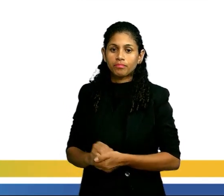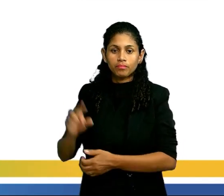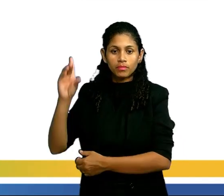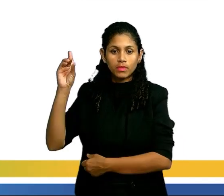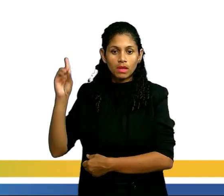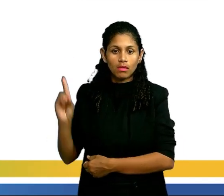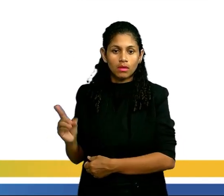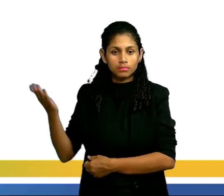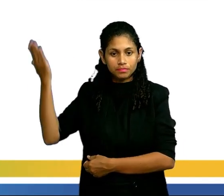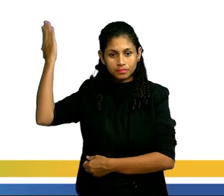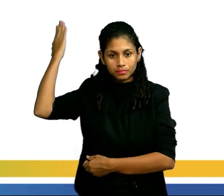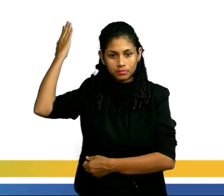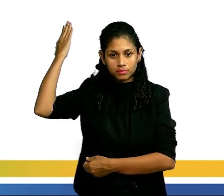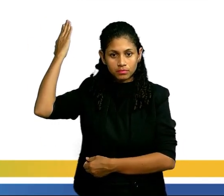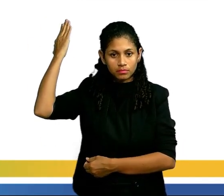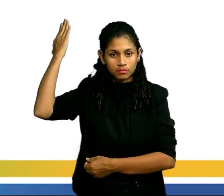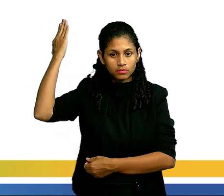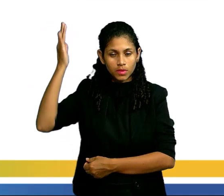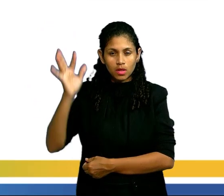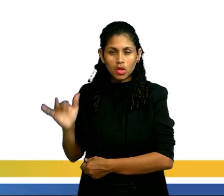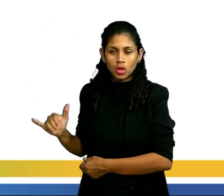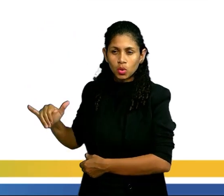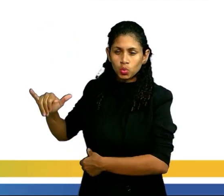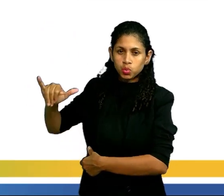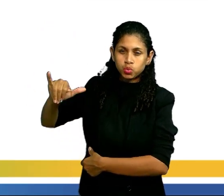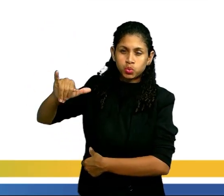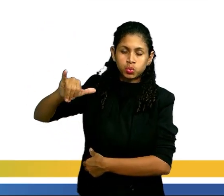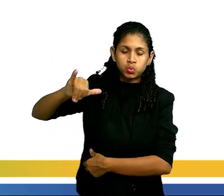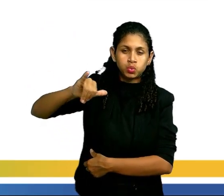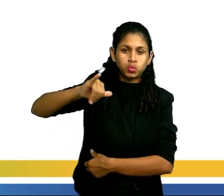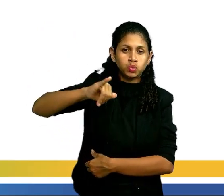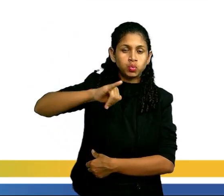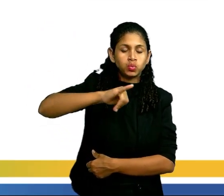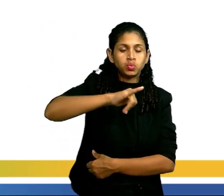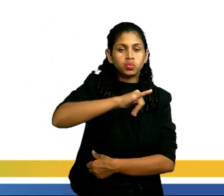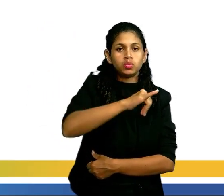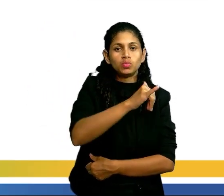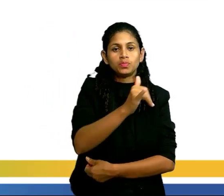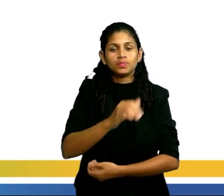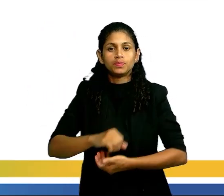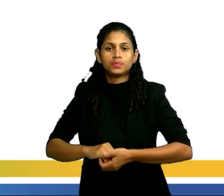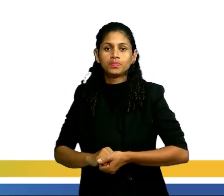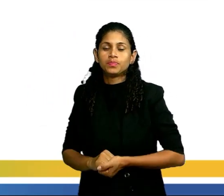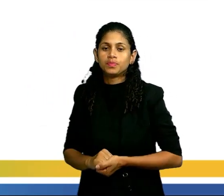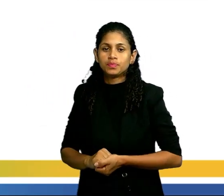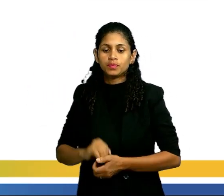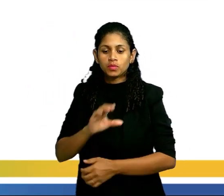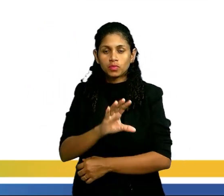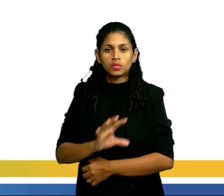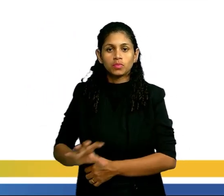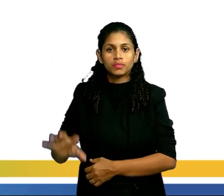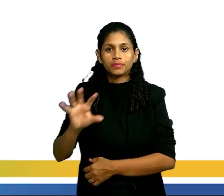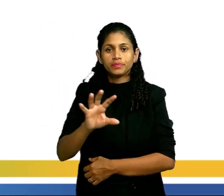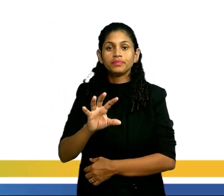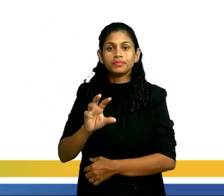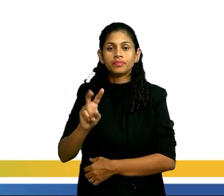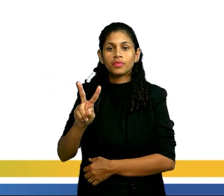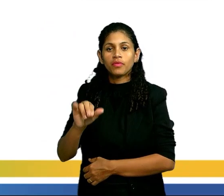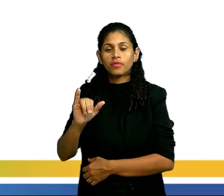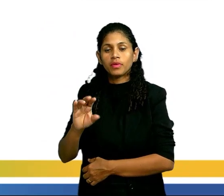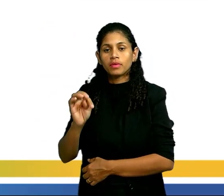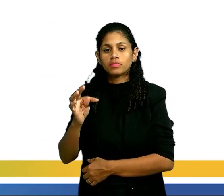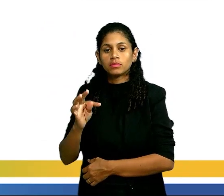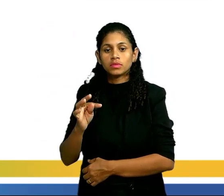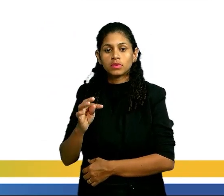aviões, né? Sobrevoando aí o território vietnamita, e estão levando uma outra arma química, que